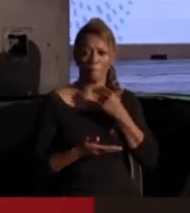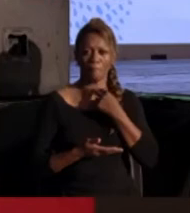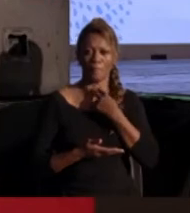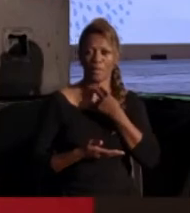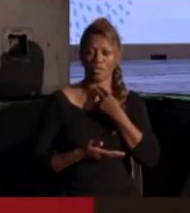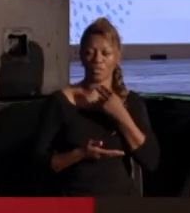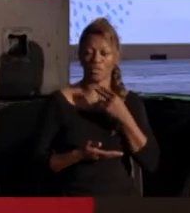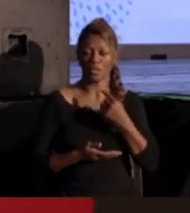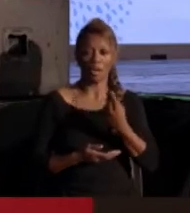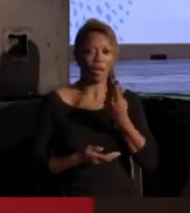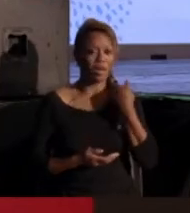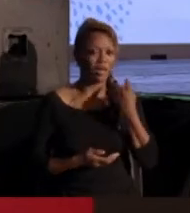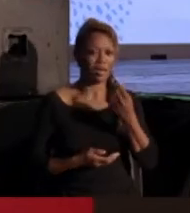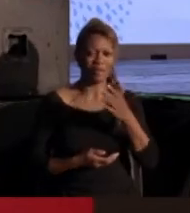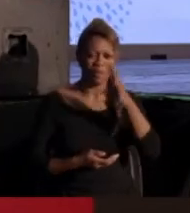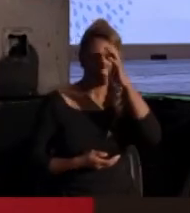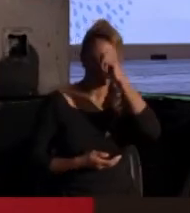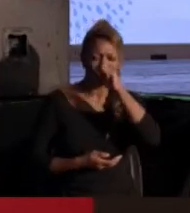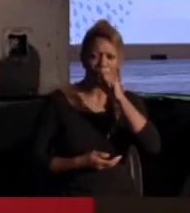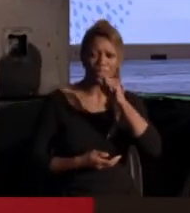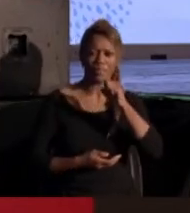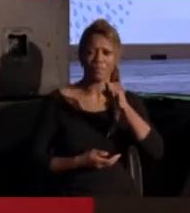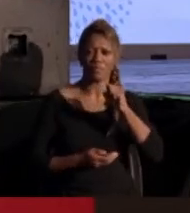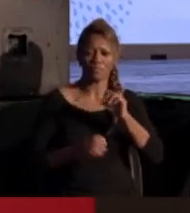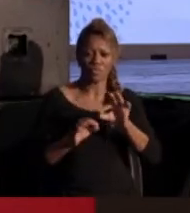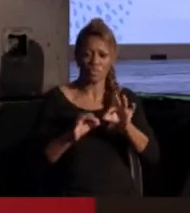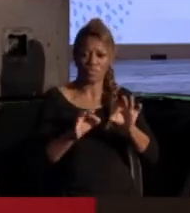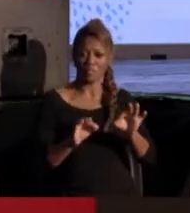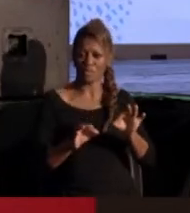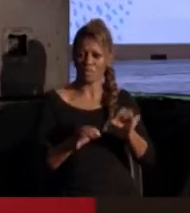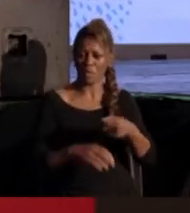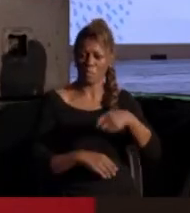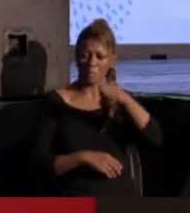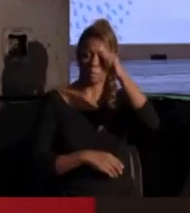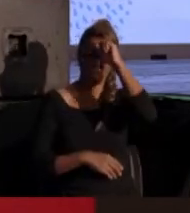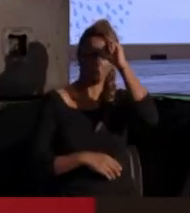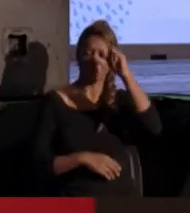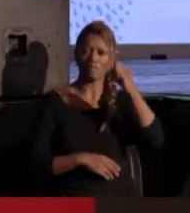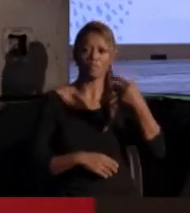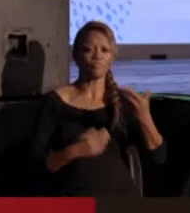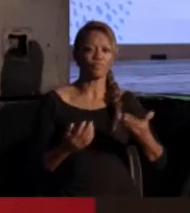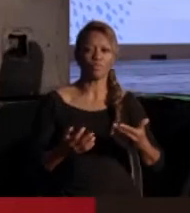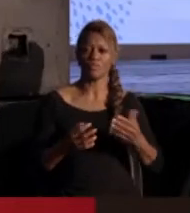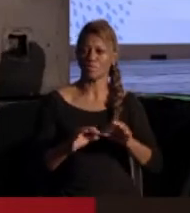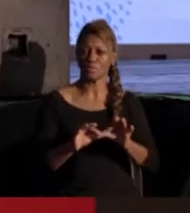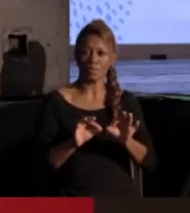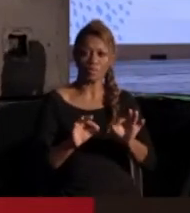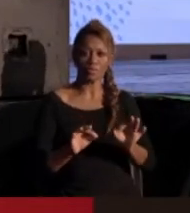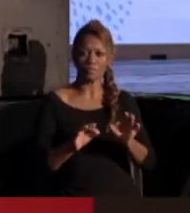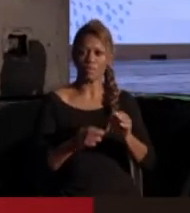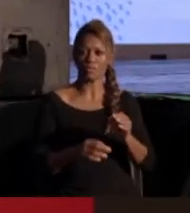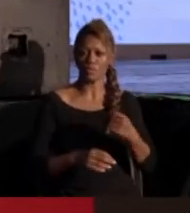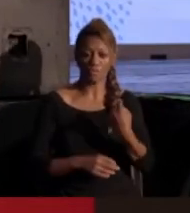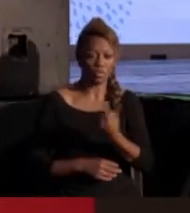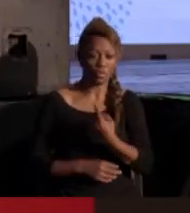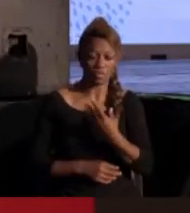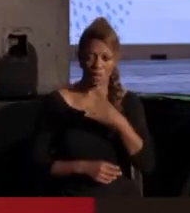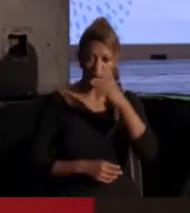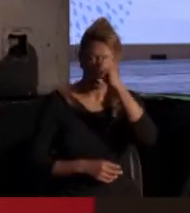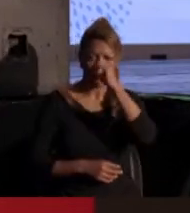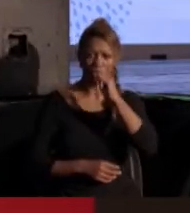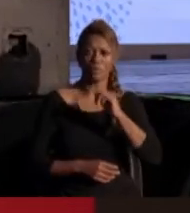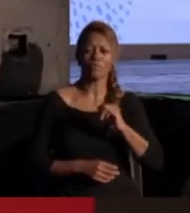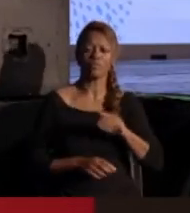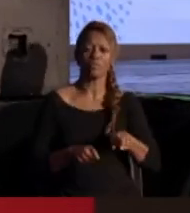Eles aprendem a não falar tolices e não falar em qualquer direção. Tanto quanto nós aprendemos, mas nós